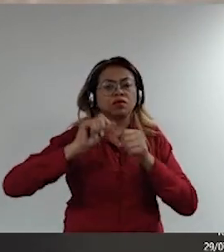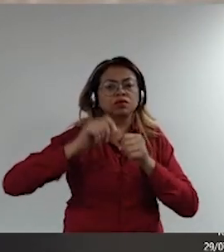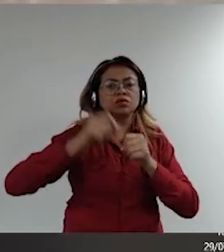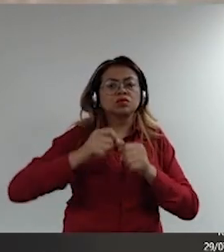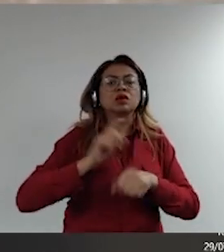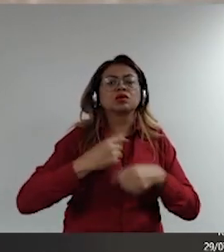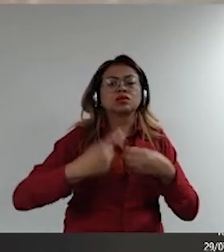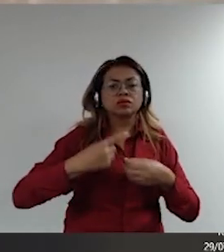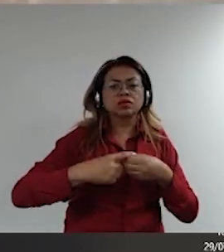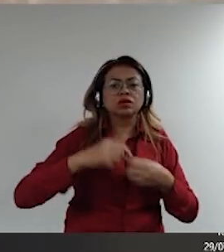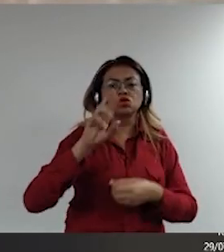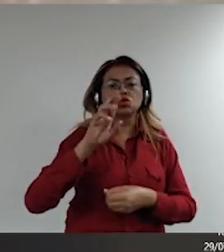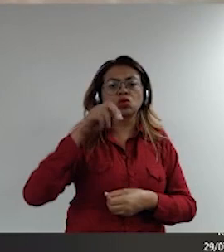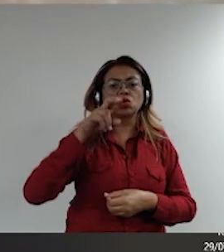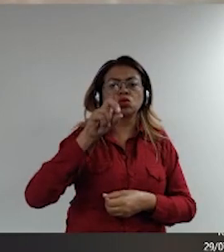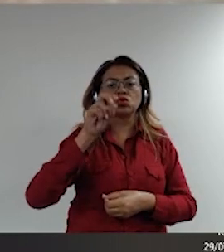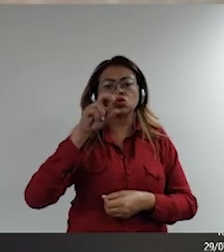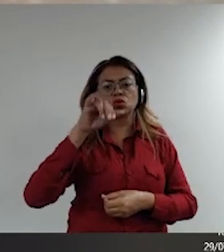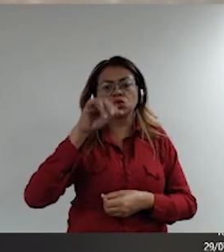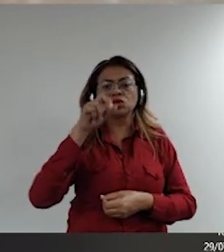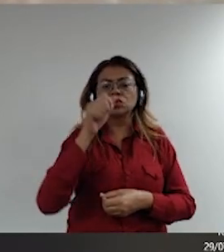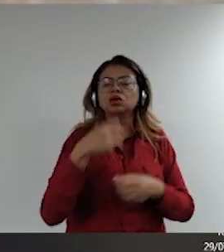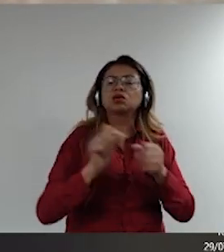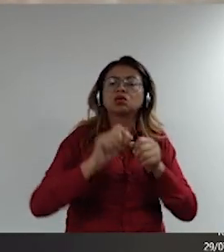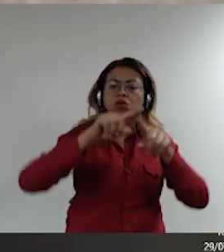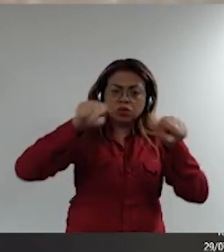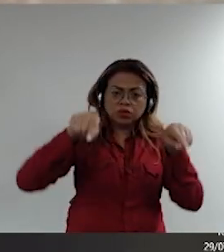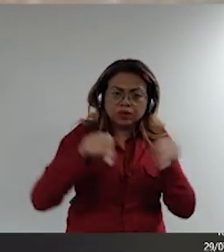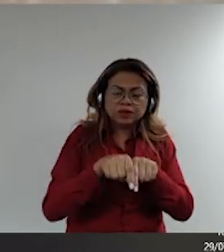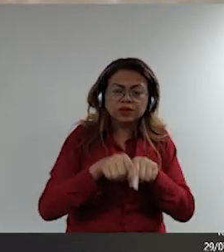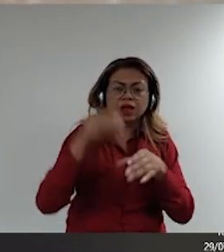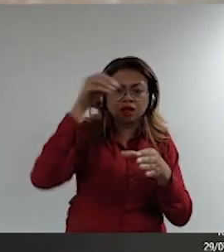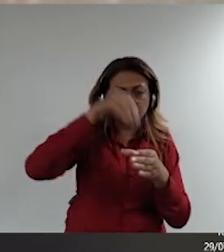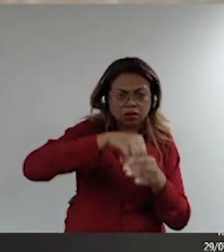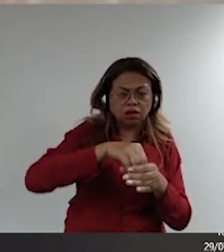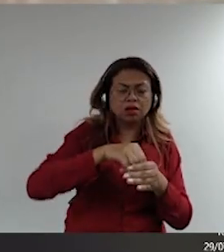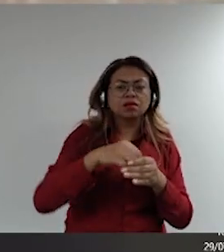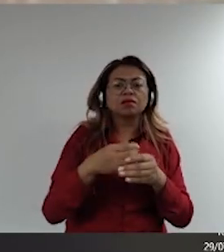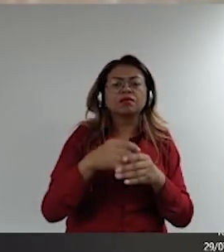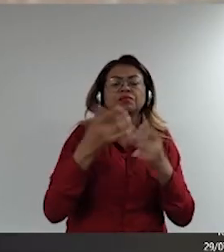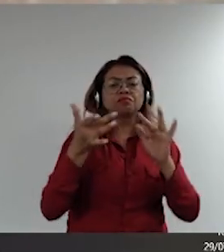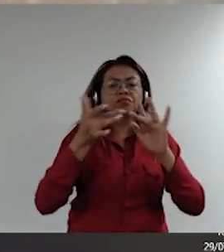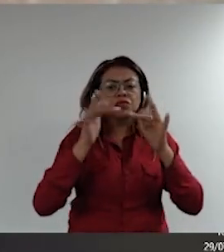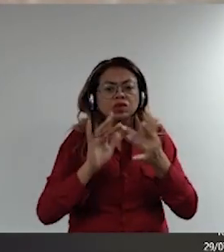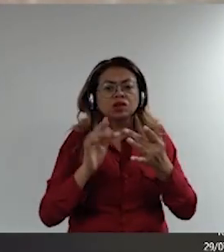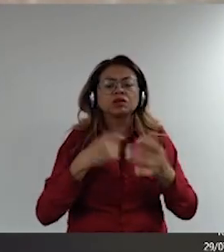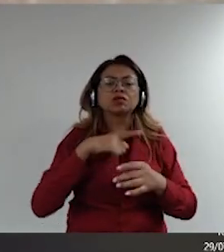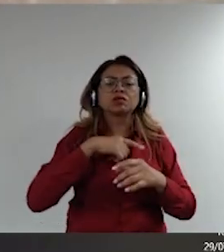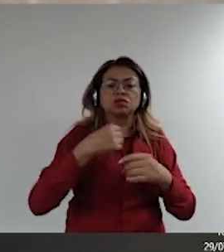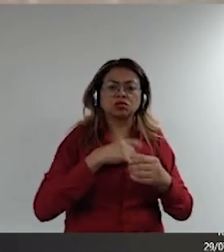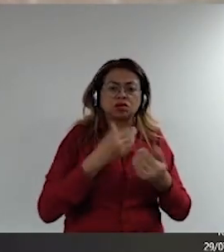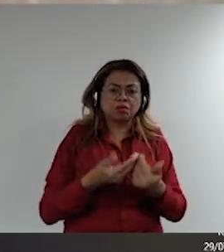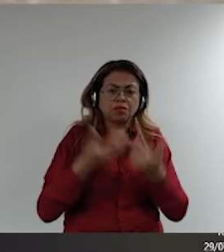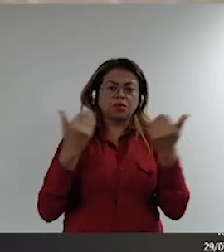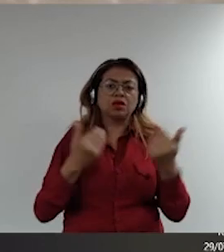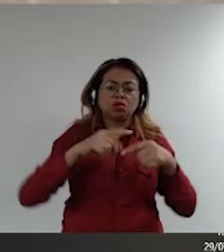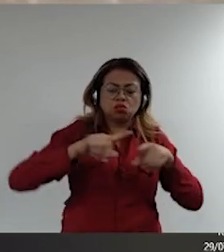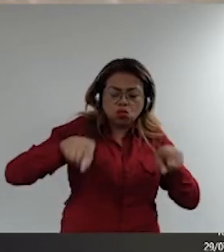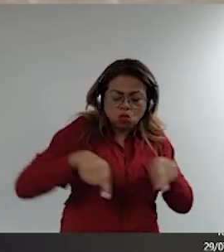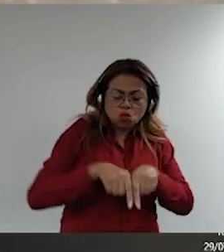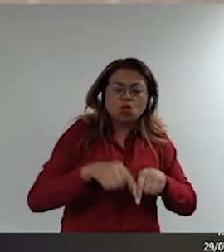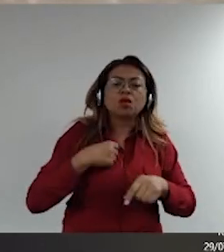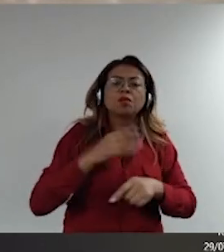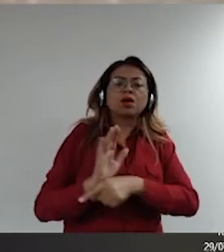recentemente uma sala, ou na sala de atendimento, um espaçozinho para